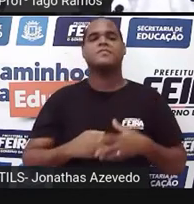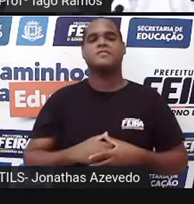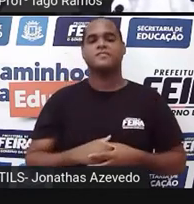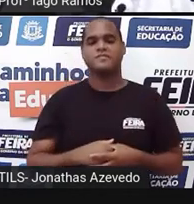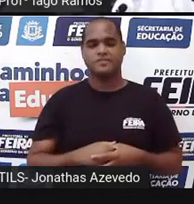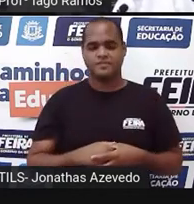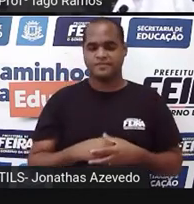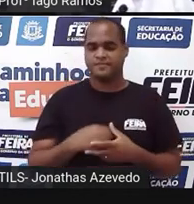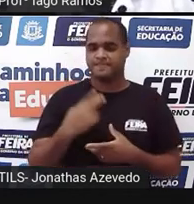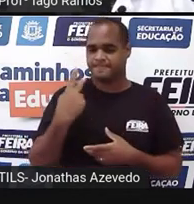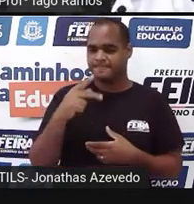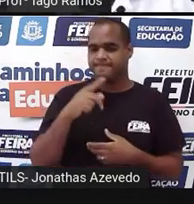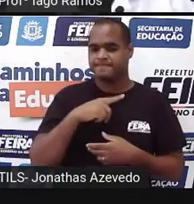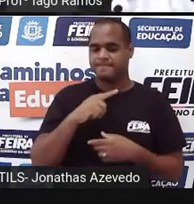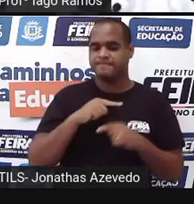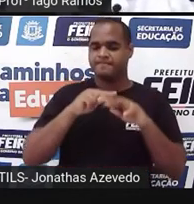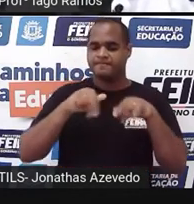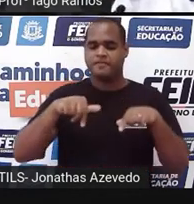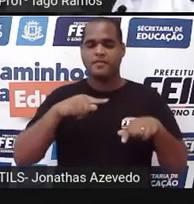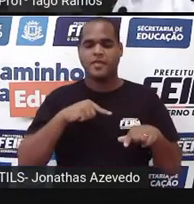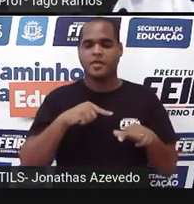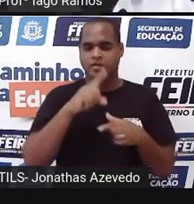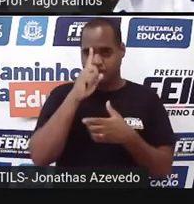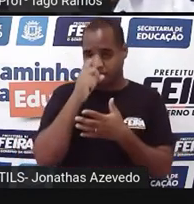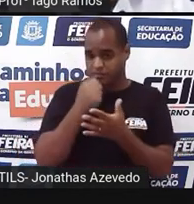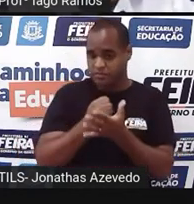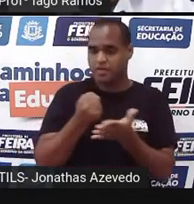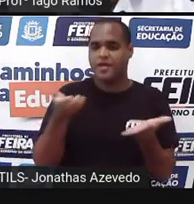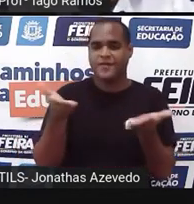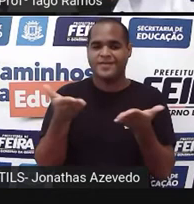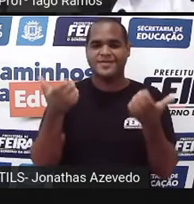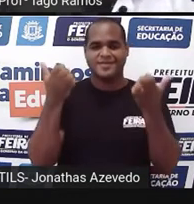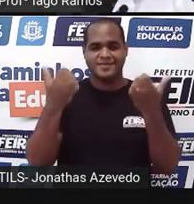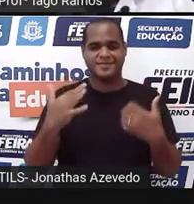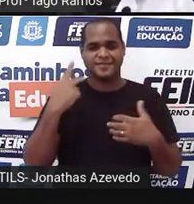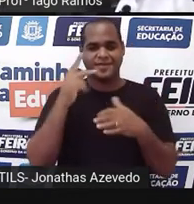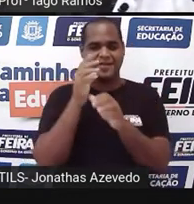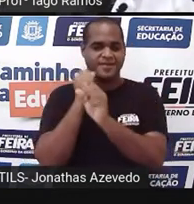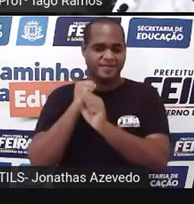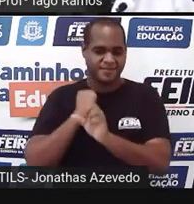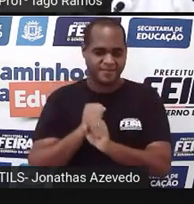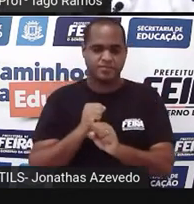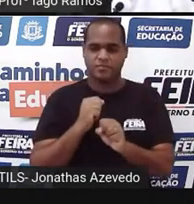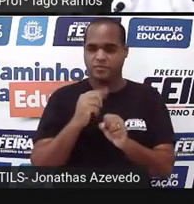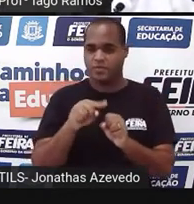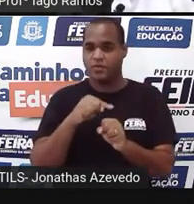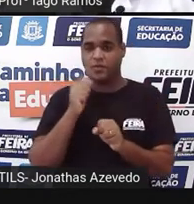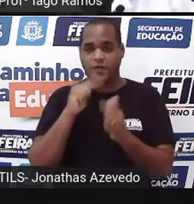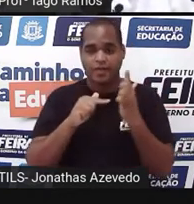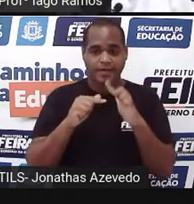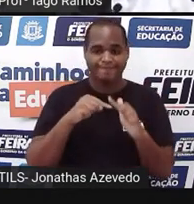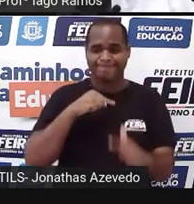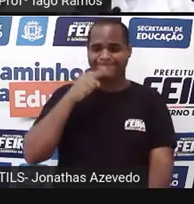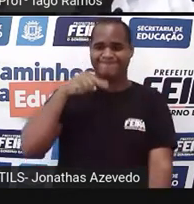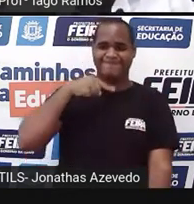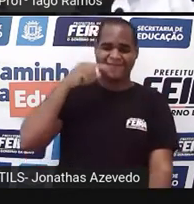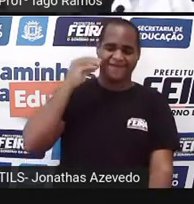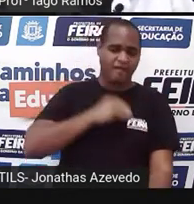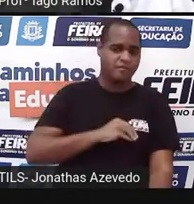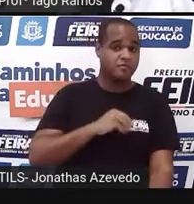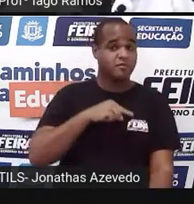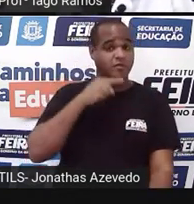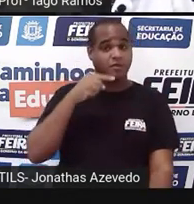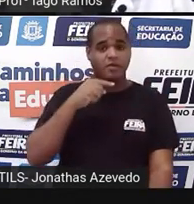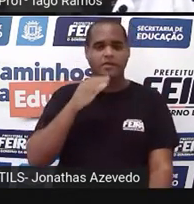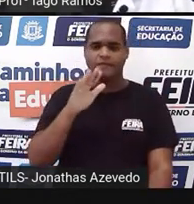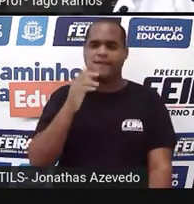na hora de colocar o plano em prática é hora de a gente rascunhar os cálculos caso essa nossa tentativa fale não dê certo